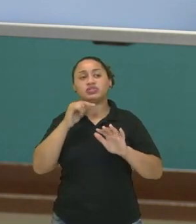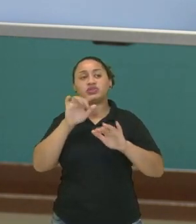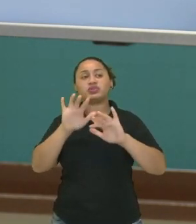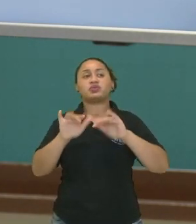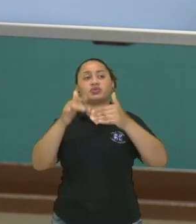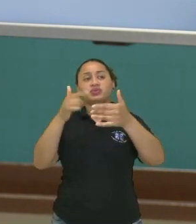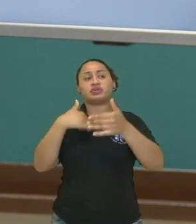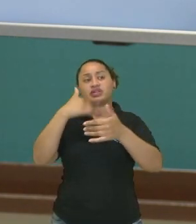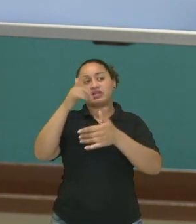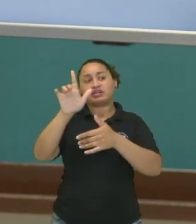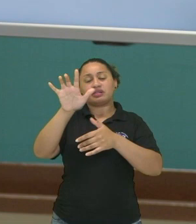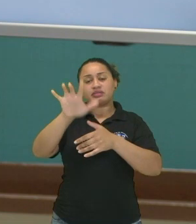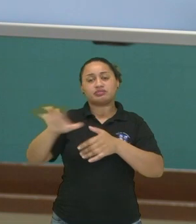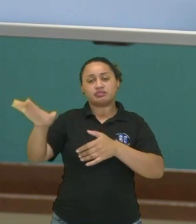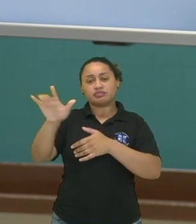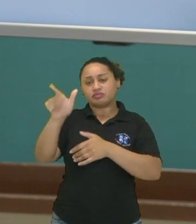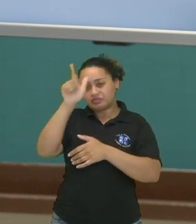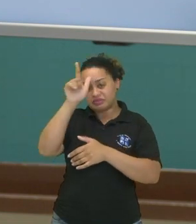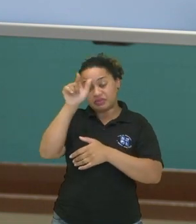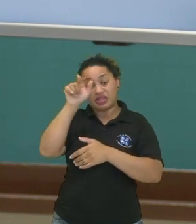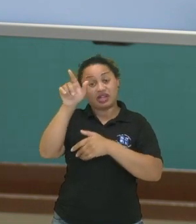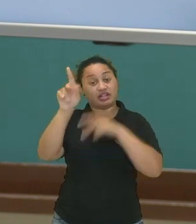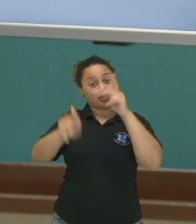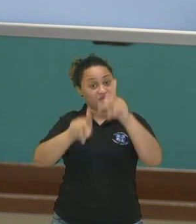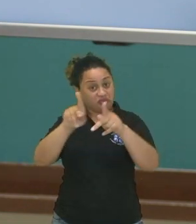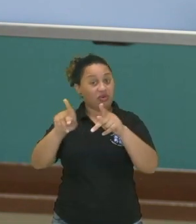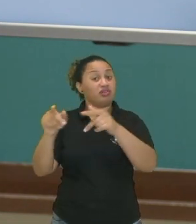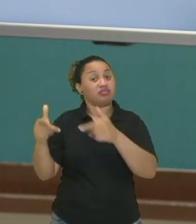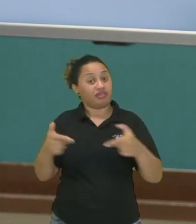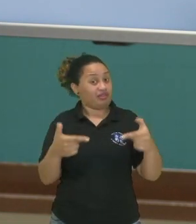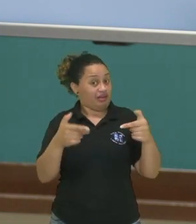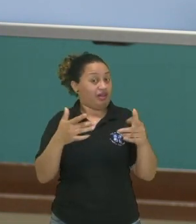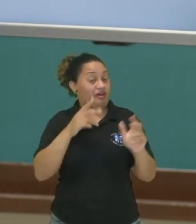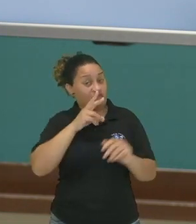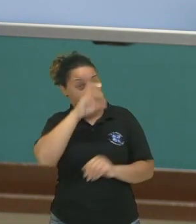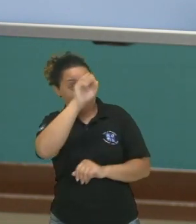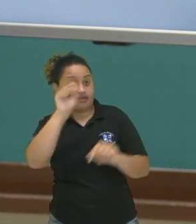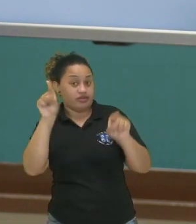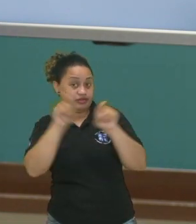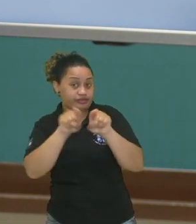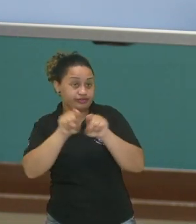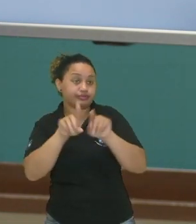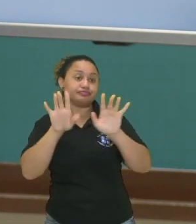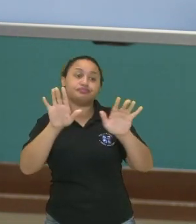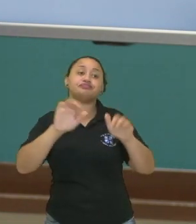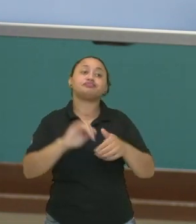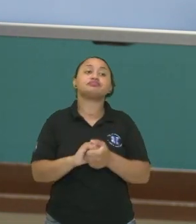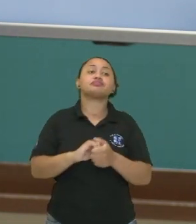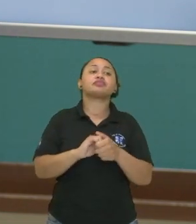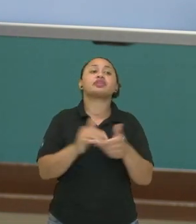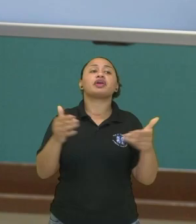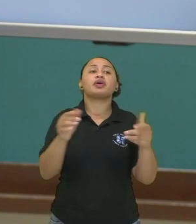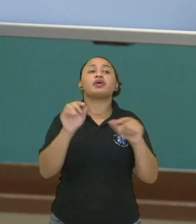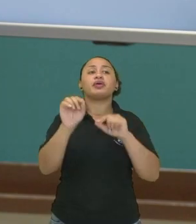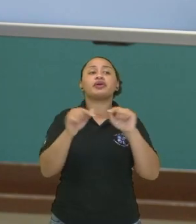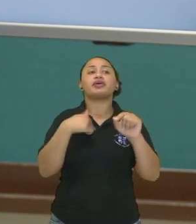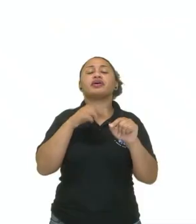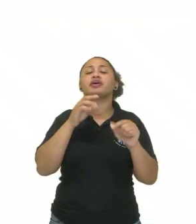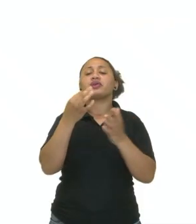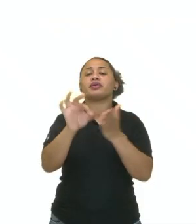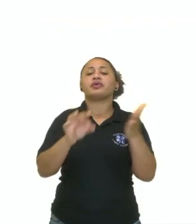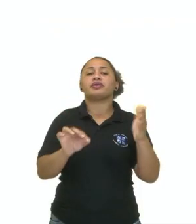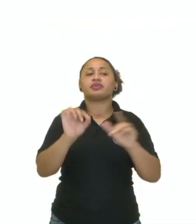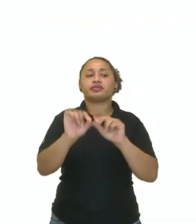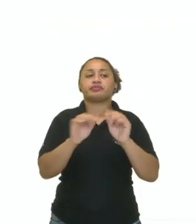galera, porque aqui tem um povo danado de guerra também. Ué. E agora eu trago para vocês a resposta. Desde o